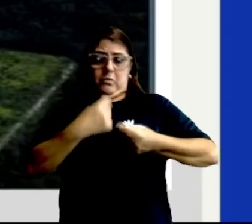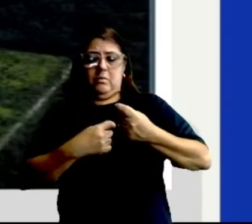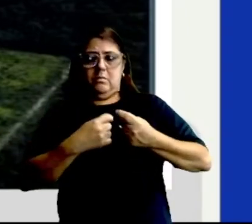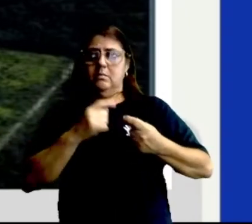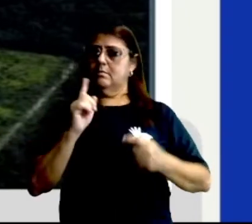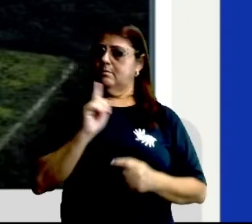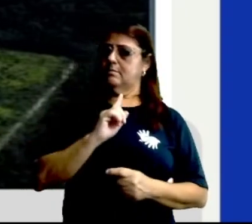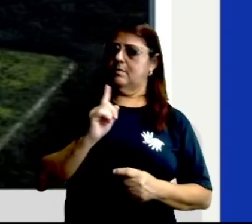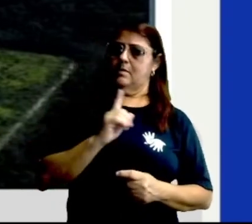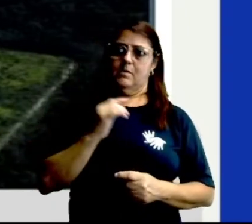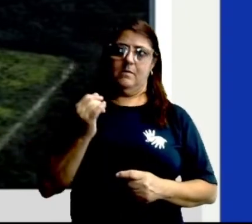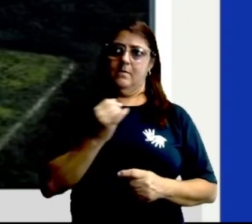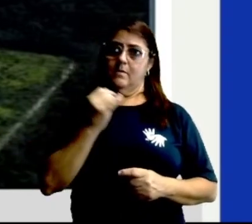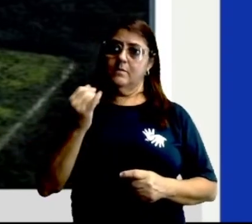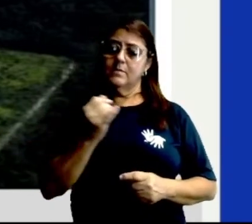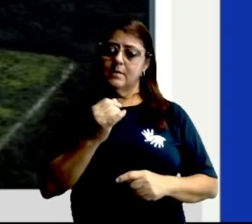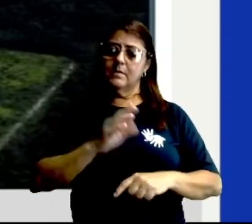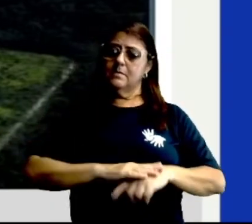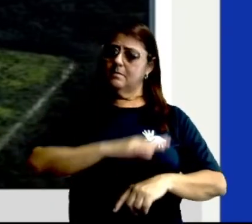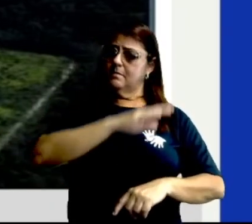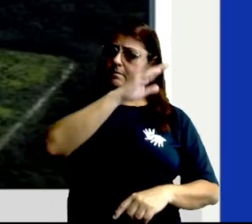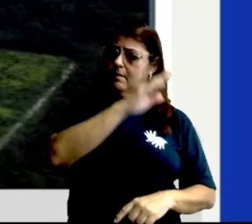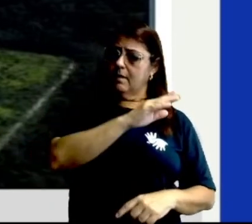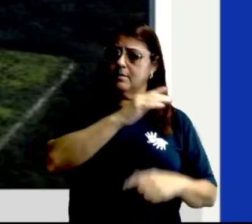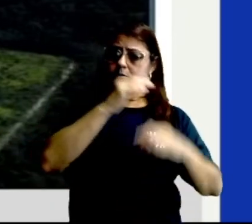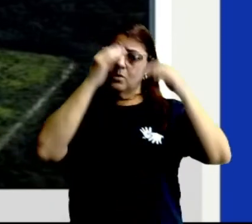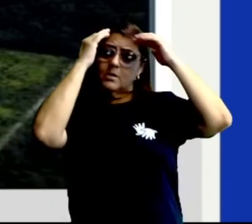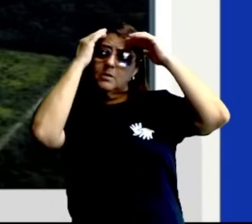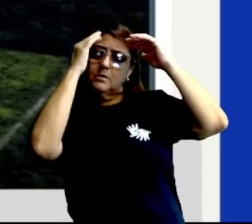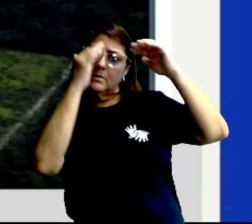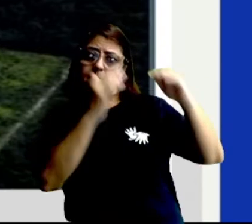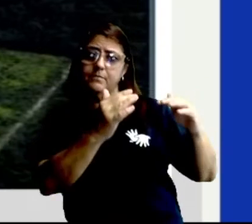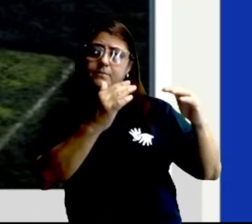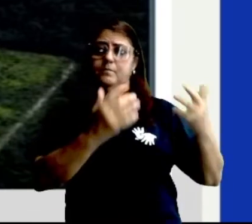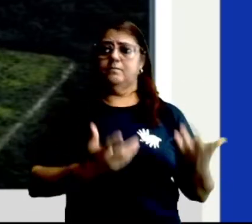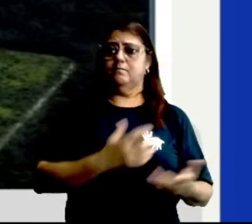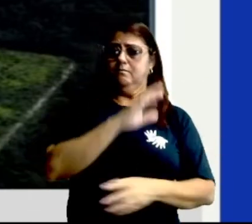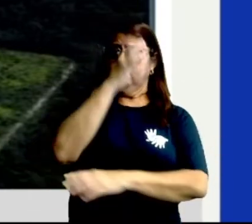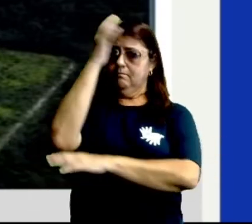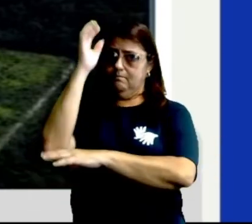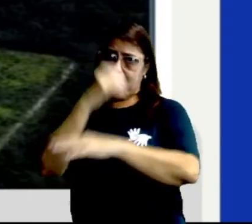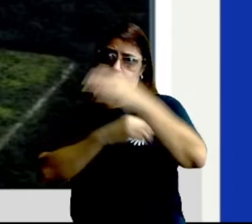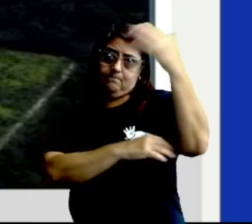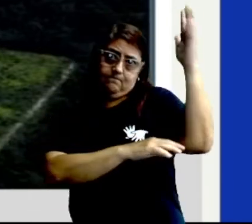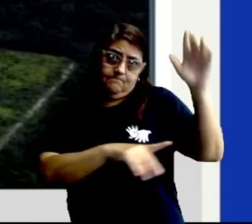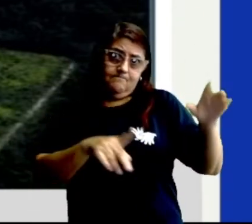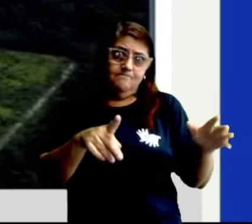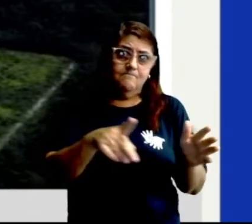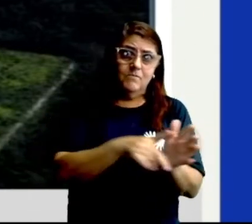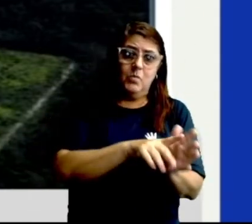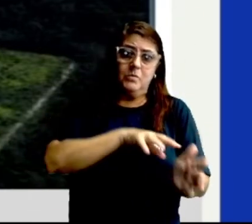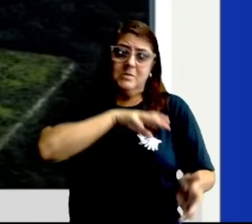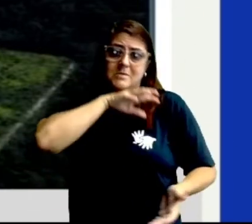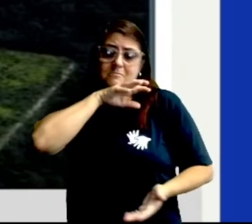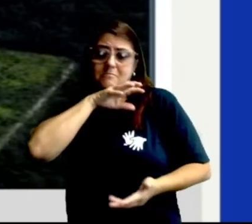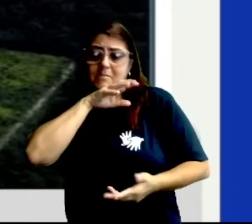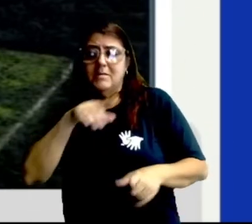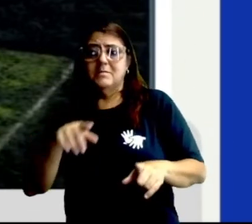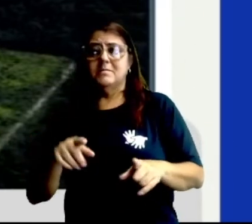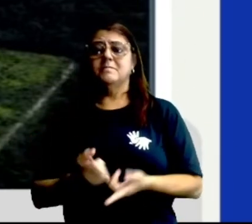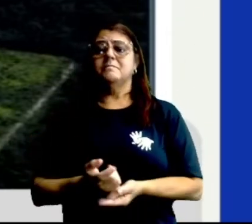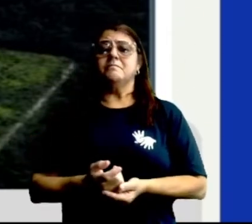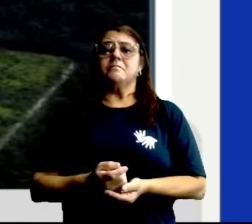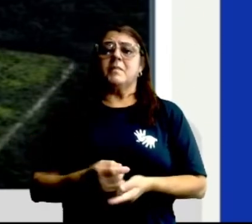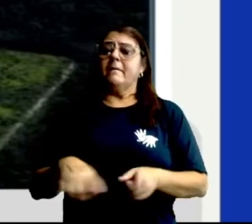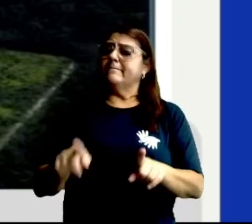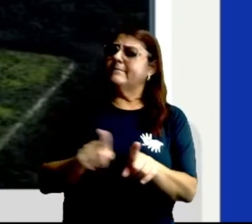para respirar para a questão dos animais do respeito das Árvores as árvores que são frutíferas assim tantas outras cores